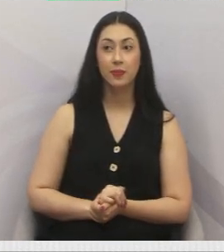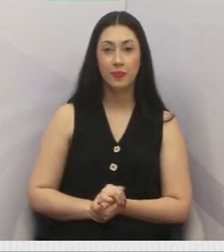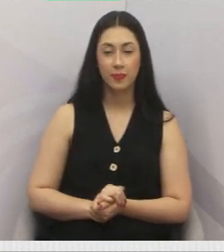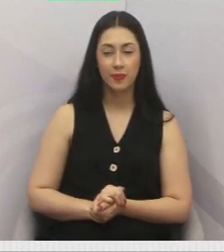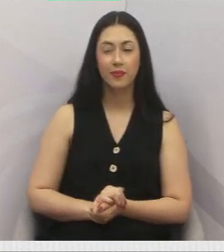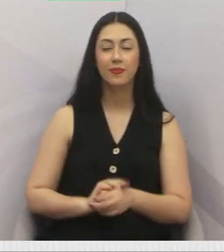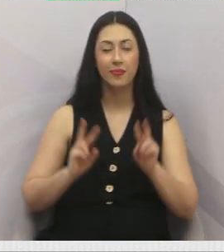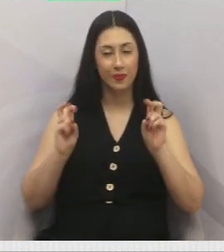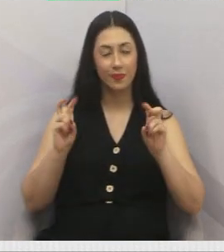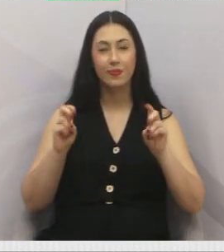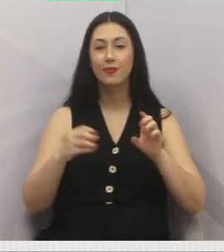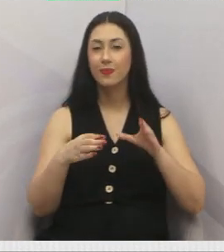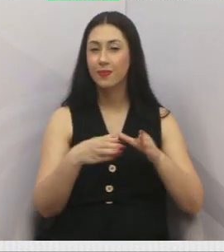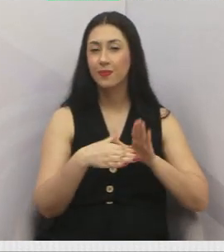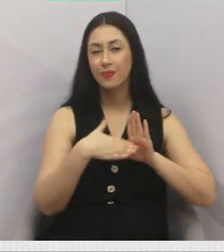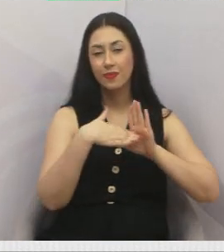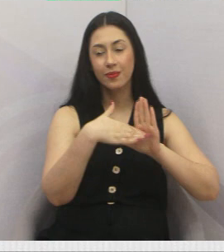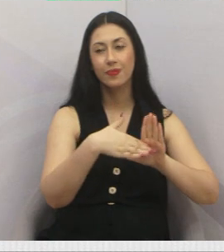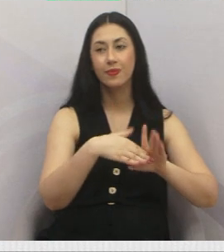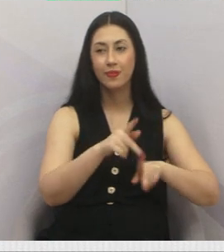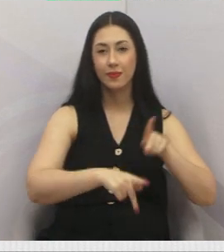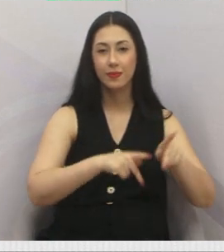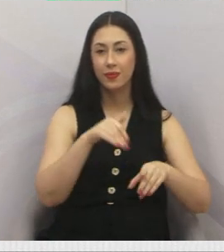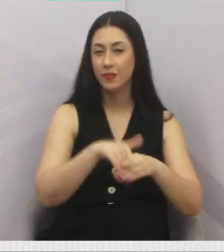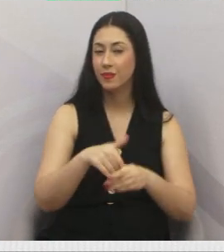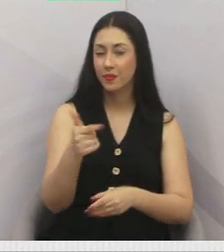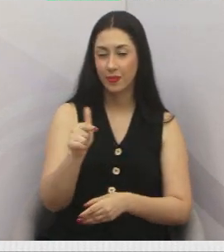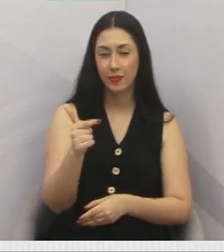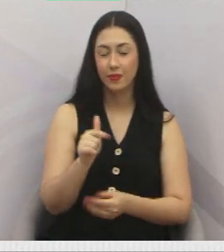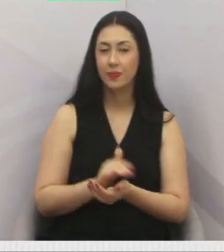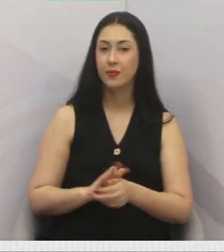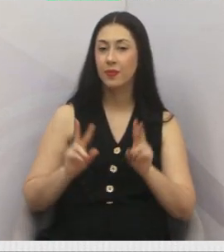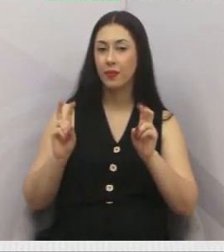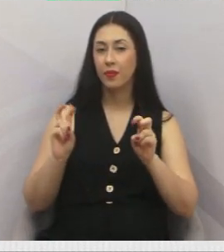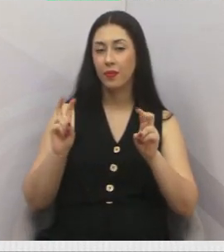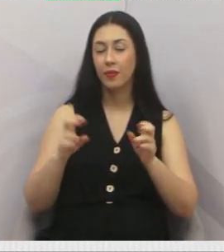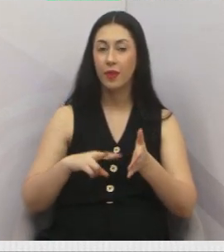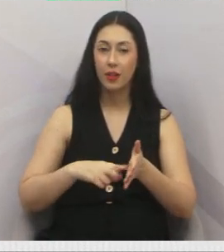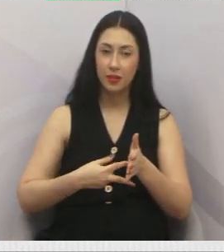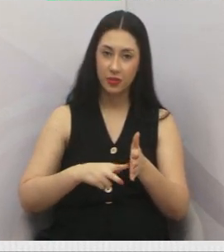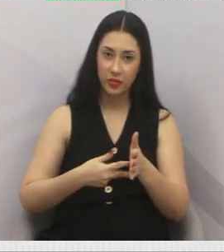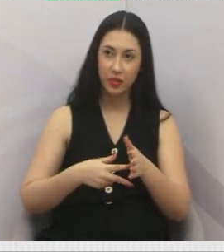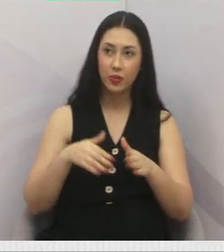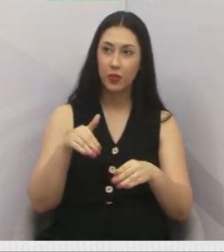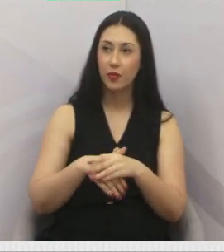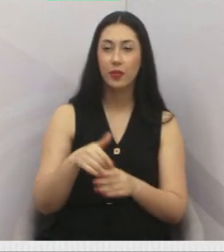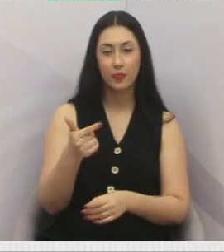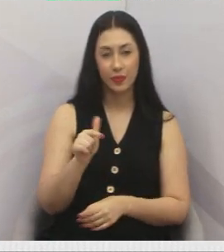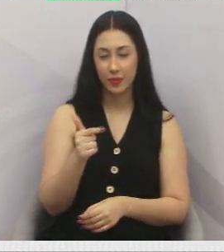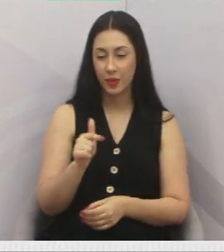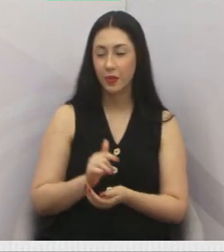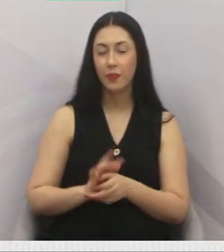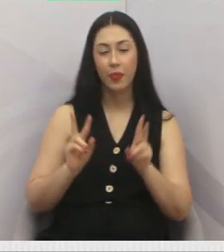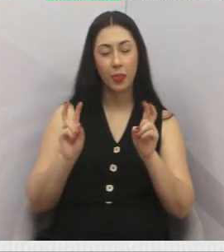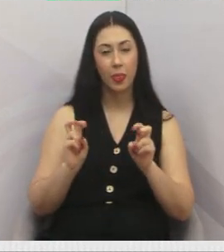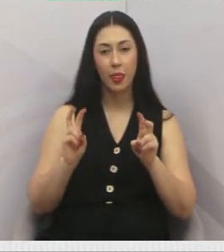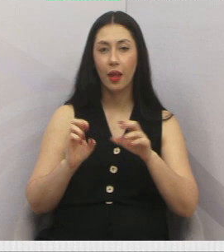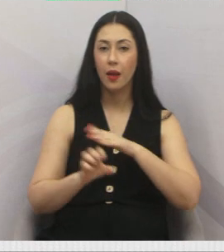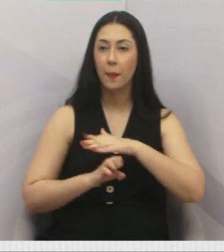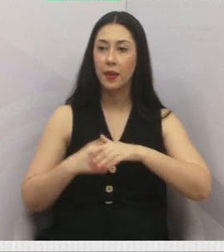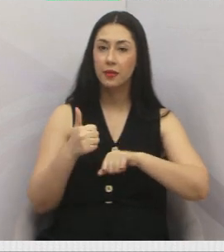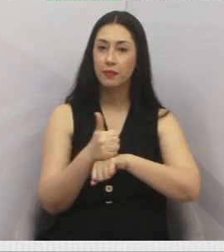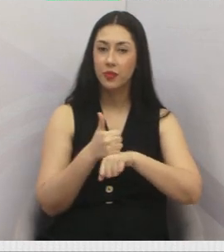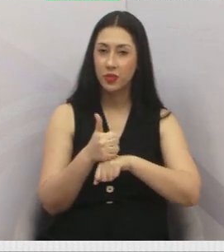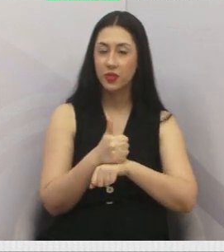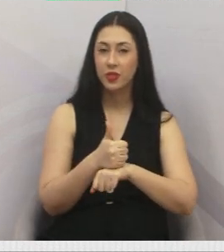Segmento Movimentos Populares. Voto em branco. Segmento Entidade de Classe Sindical, voto em branco. Segmento Empresas ou